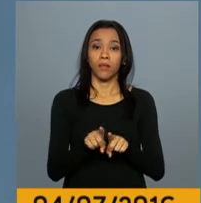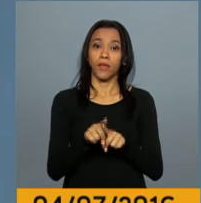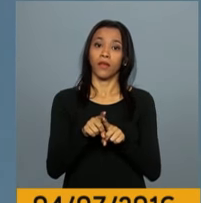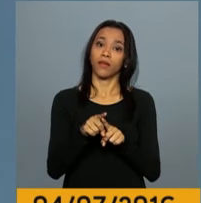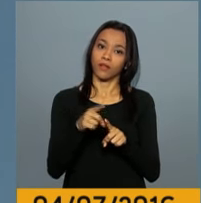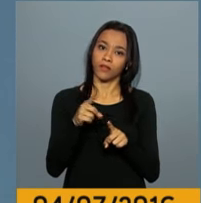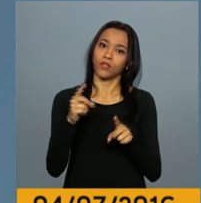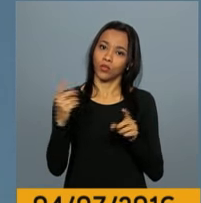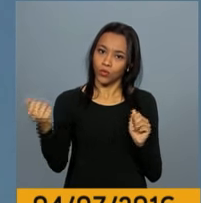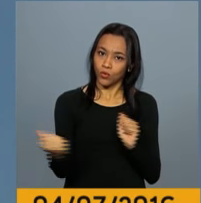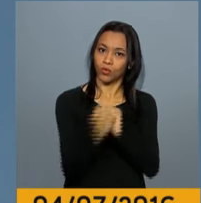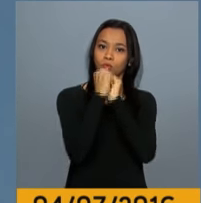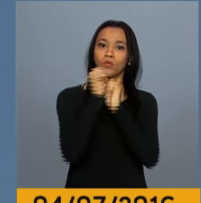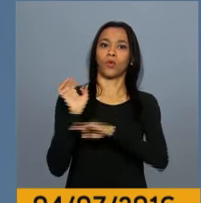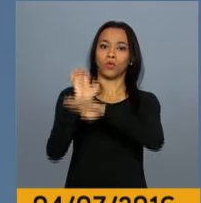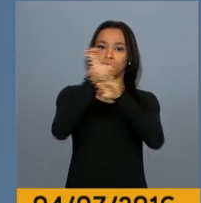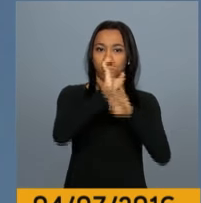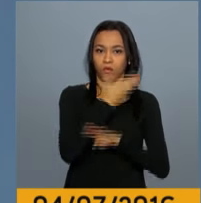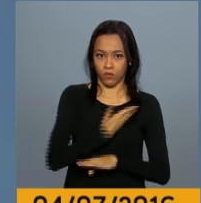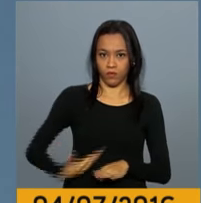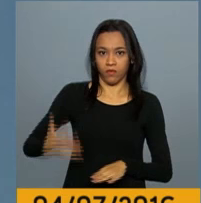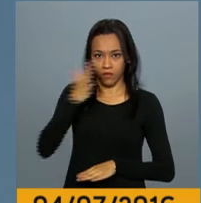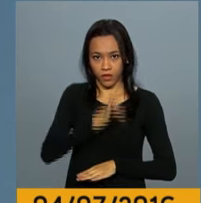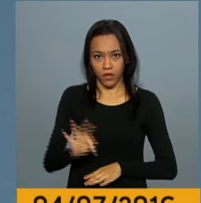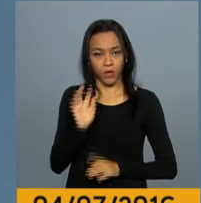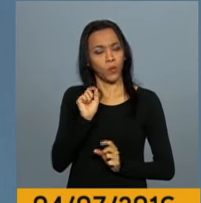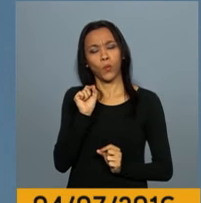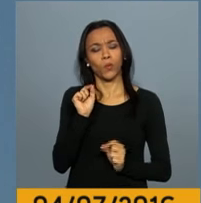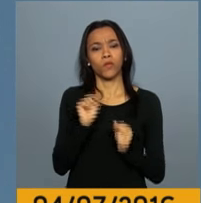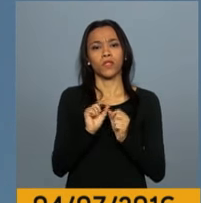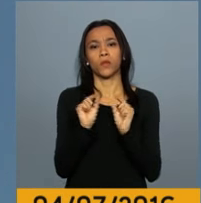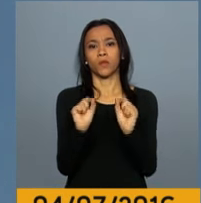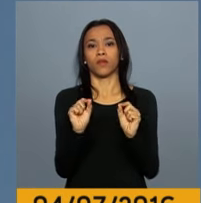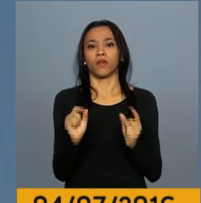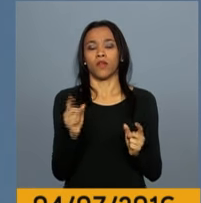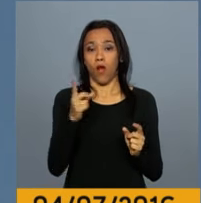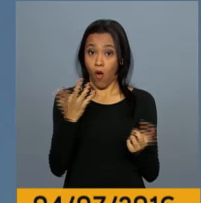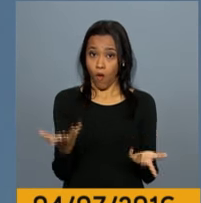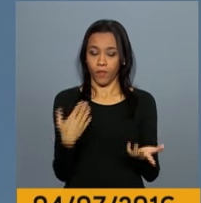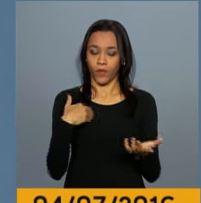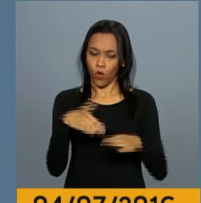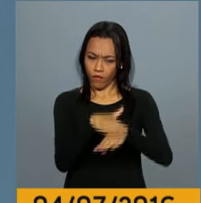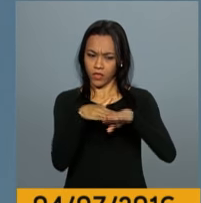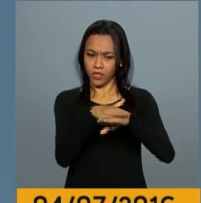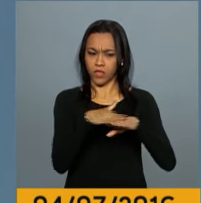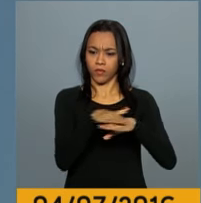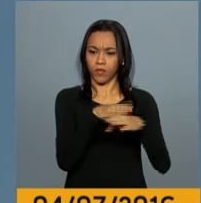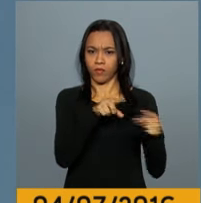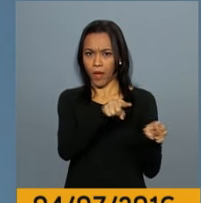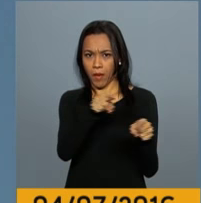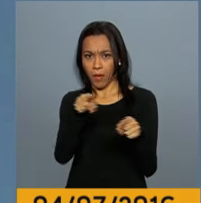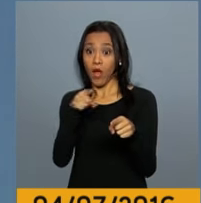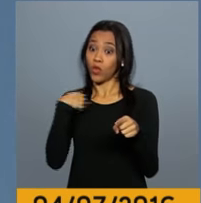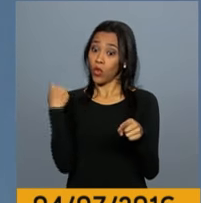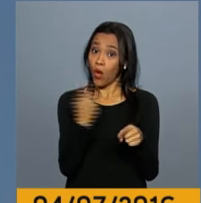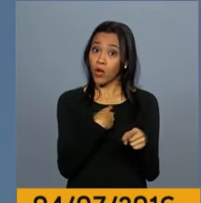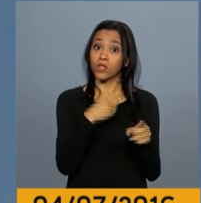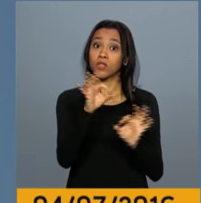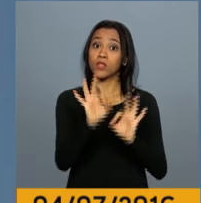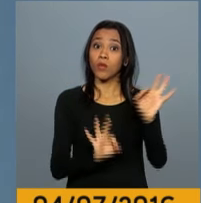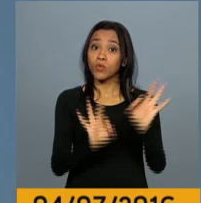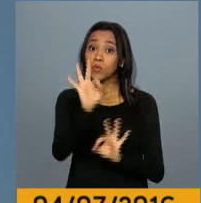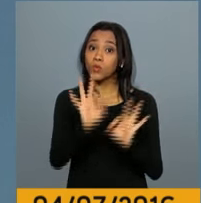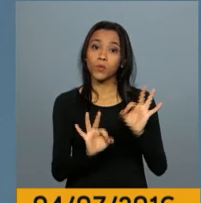com os Estados brasileiros, nós dissemos, olha, nós aqui estamos estabelecendo uma limitação